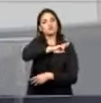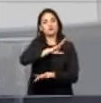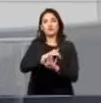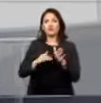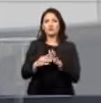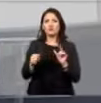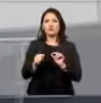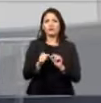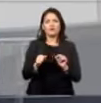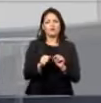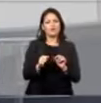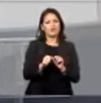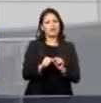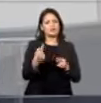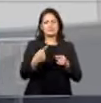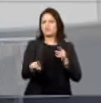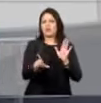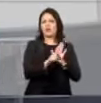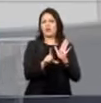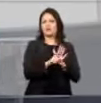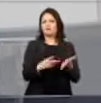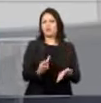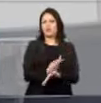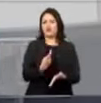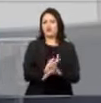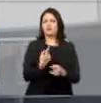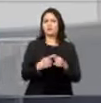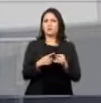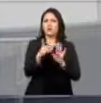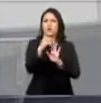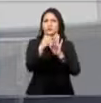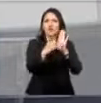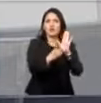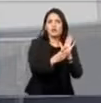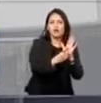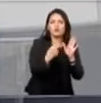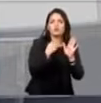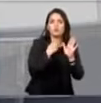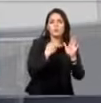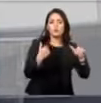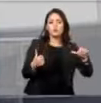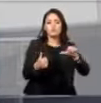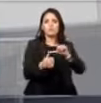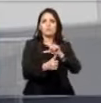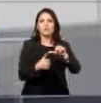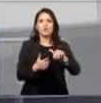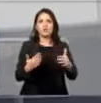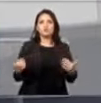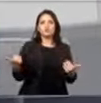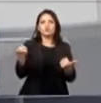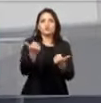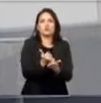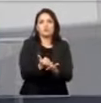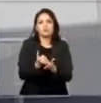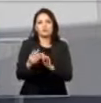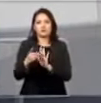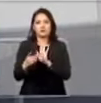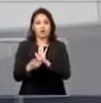ilegal, pois um decreto não pode modificar o que está disposto em